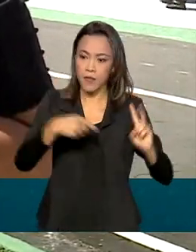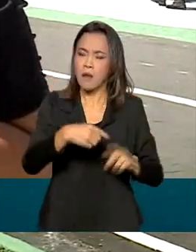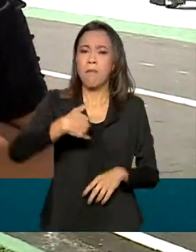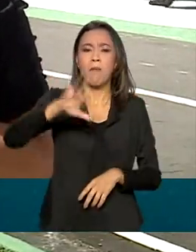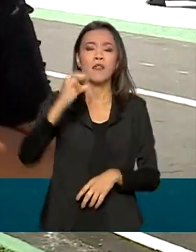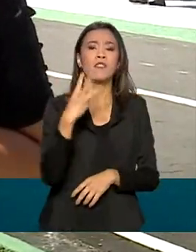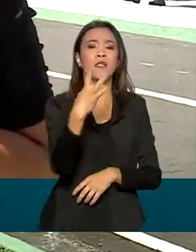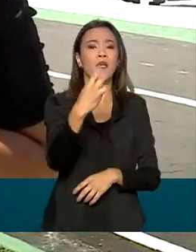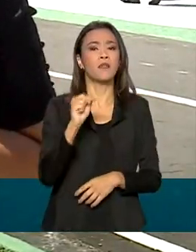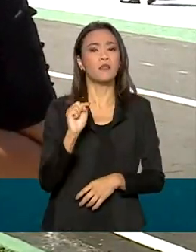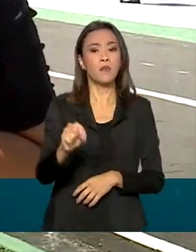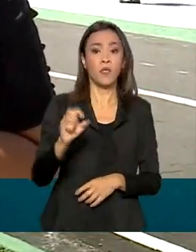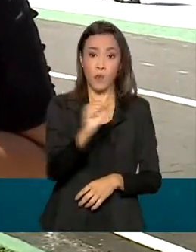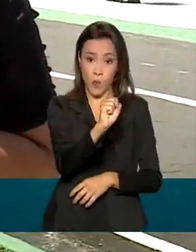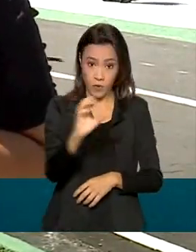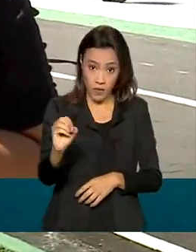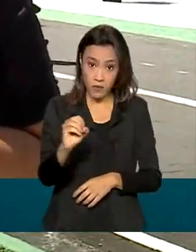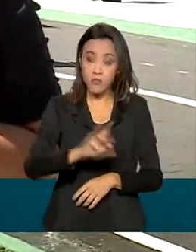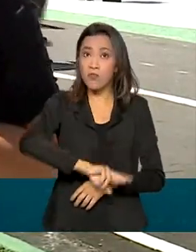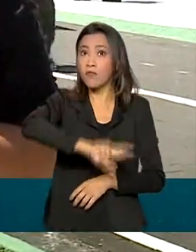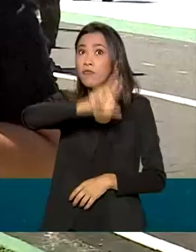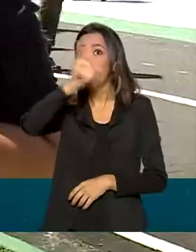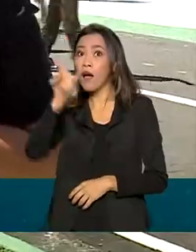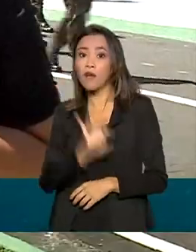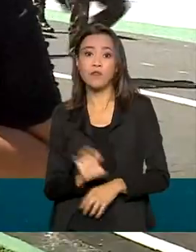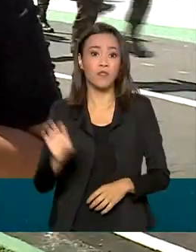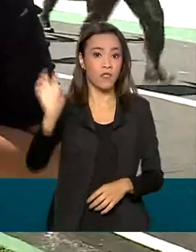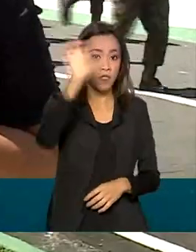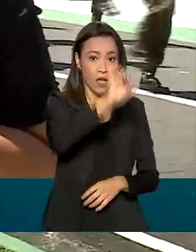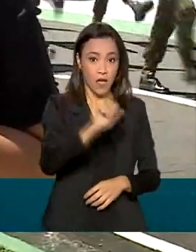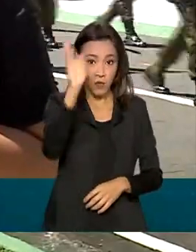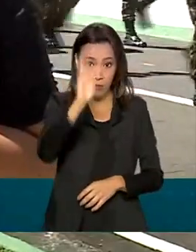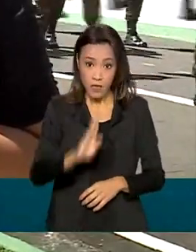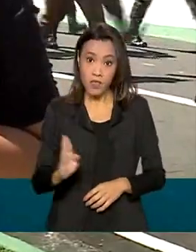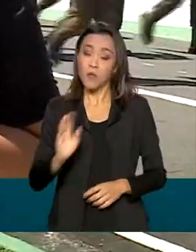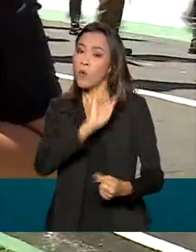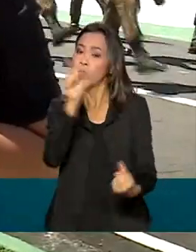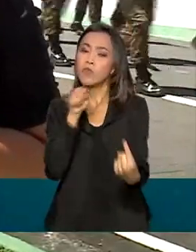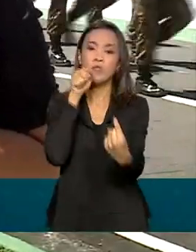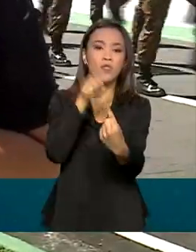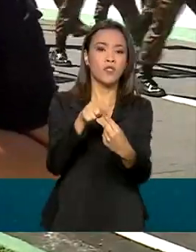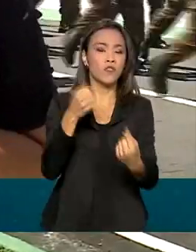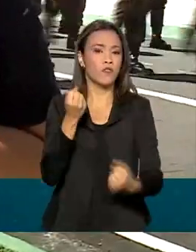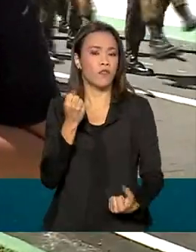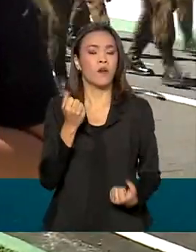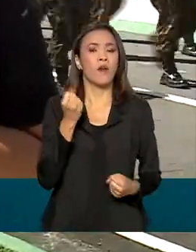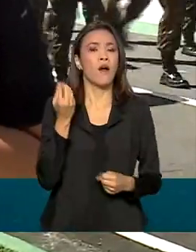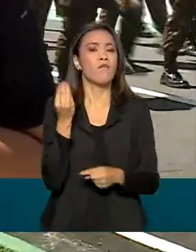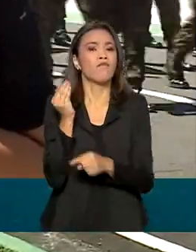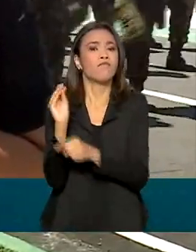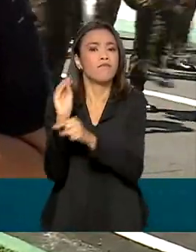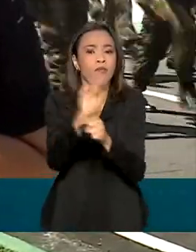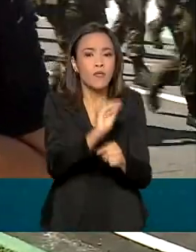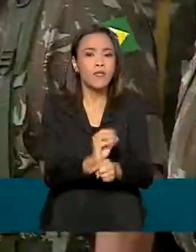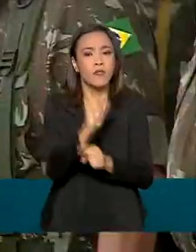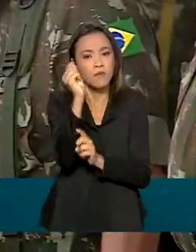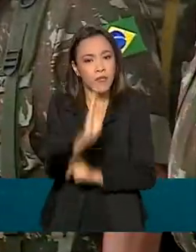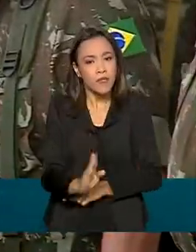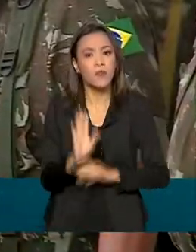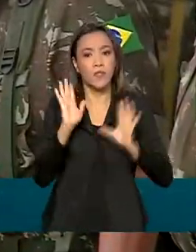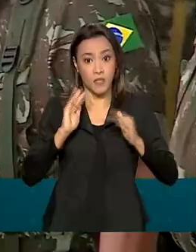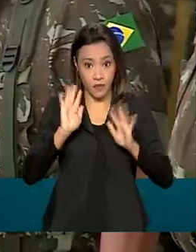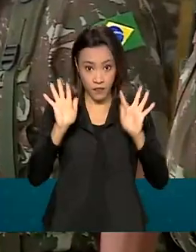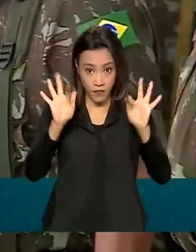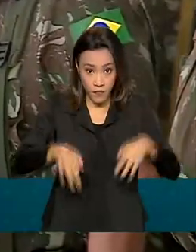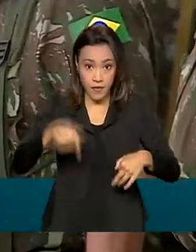militares de diversos estados do Brasil para a defesa do território nacional e encerra em setembro deste ano.